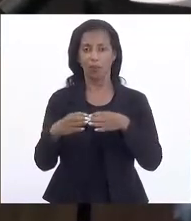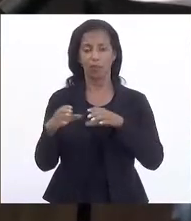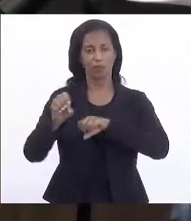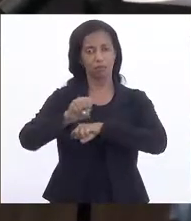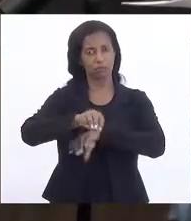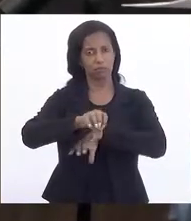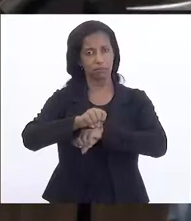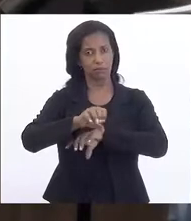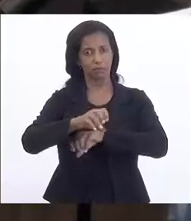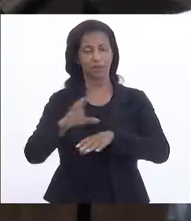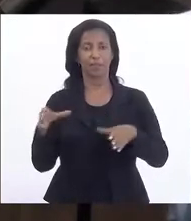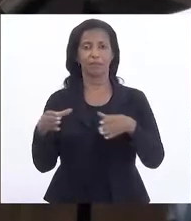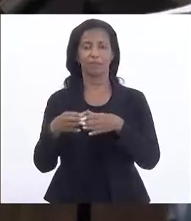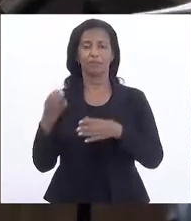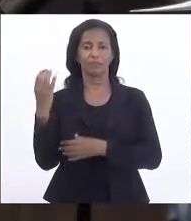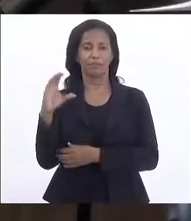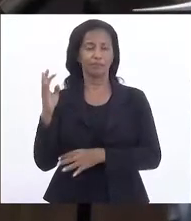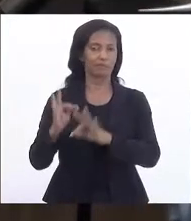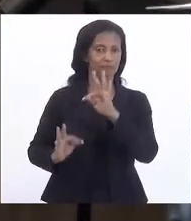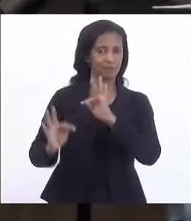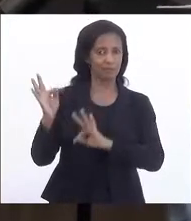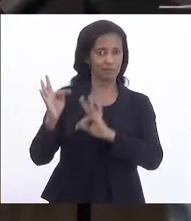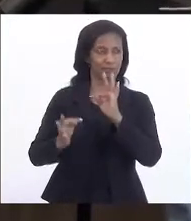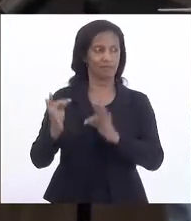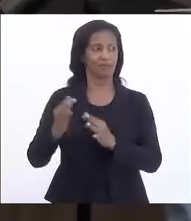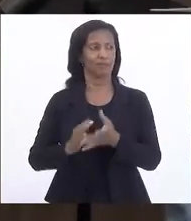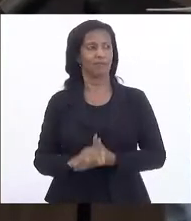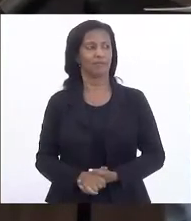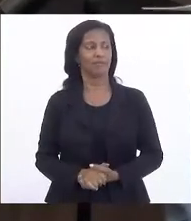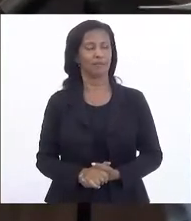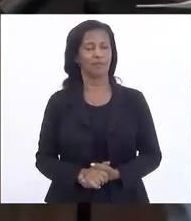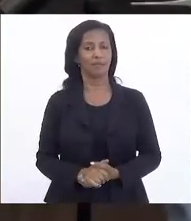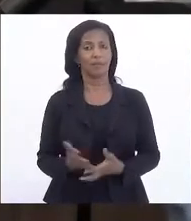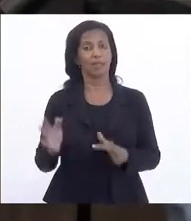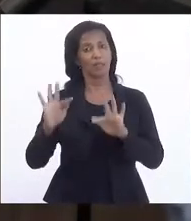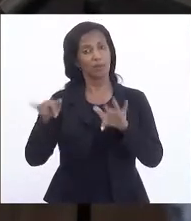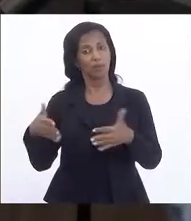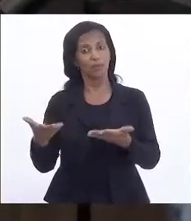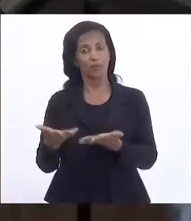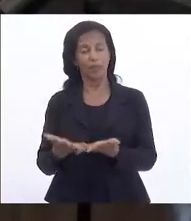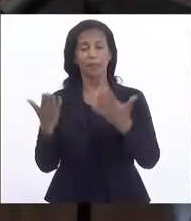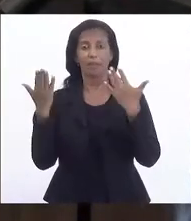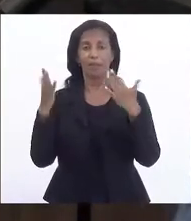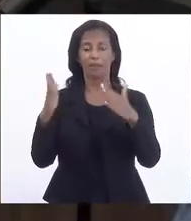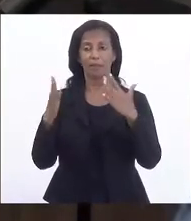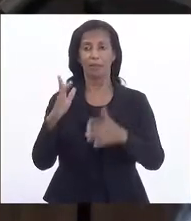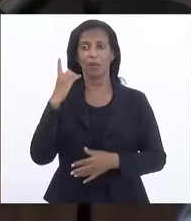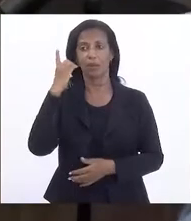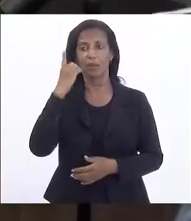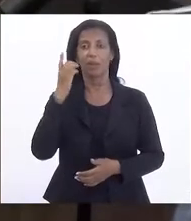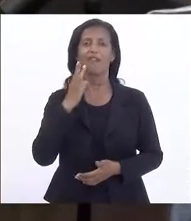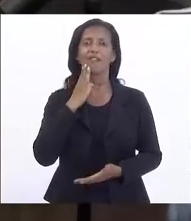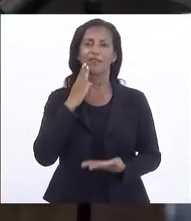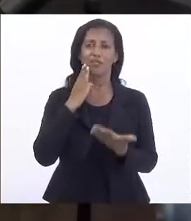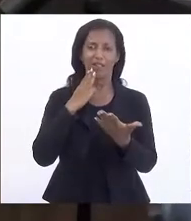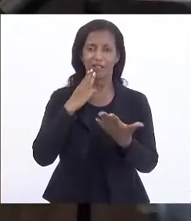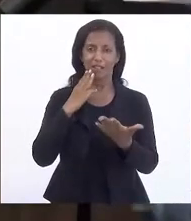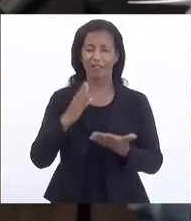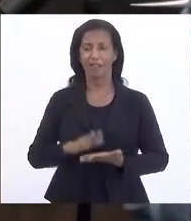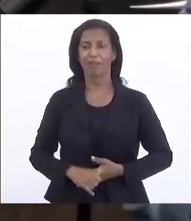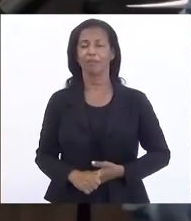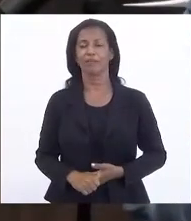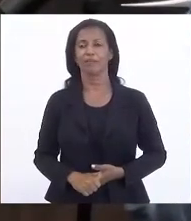educação e a comissão de ciência e tecnologia e por fim parabenizar o deputado Valdeque Cardeiro